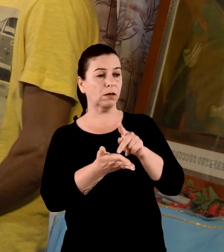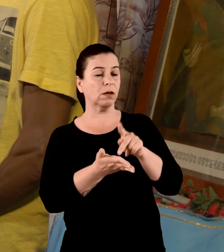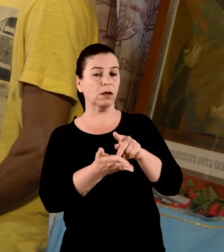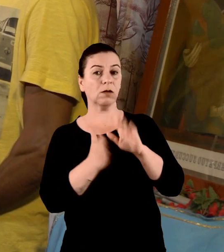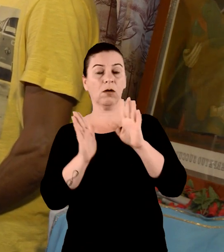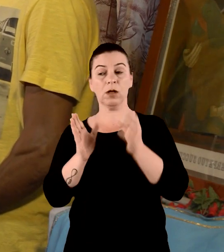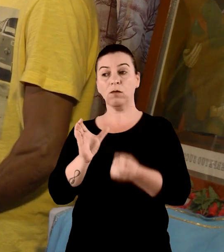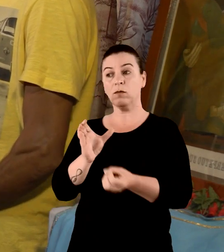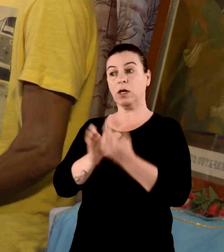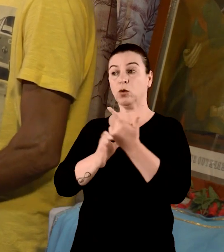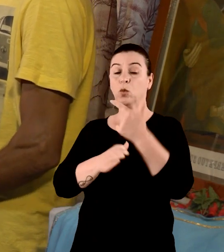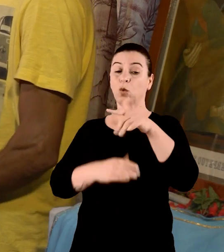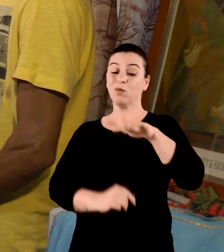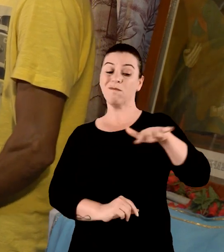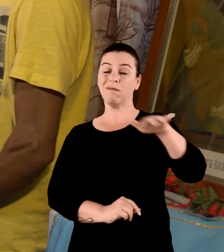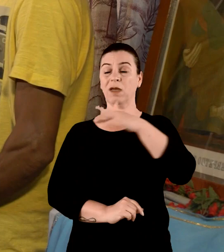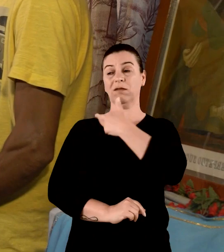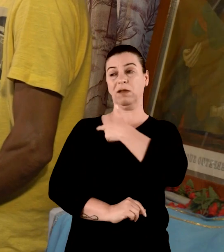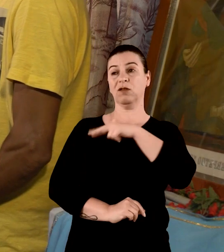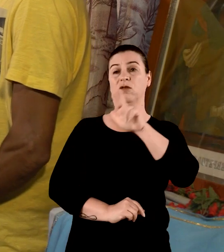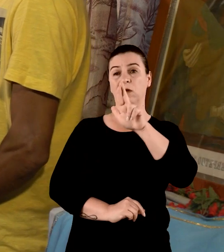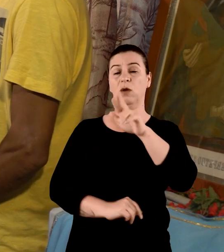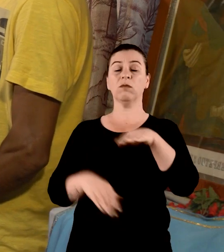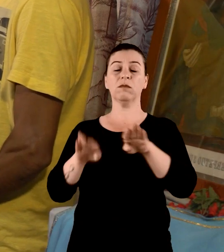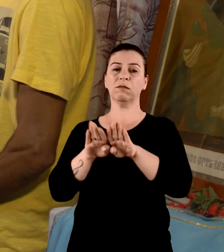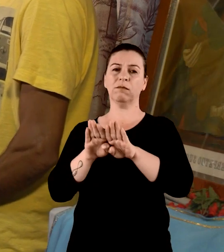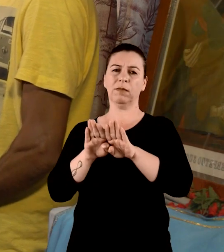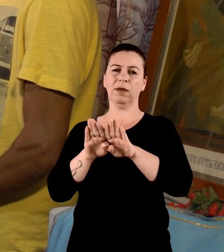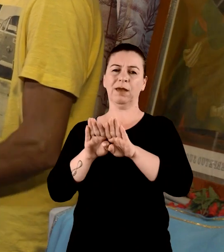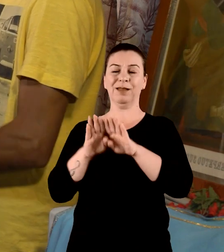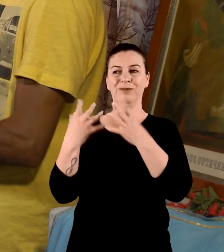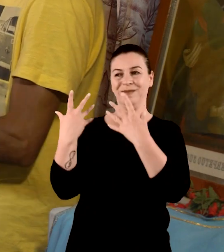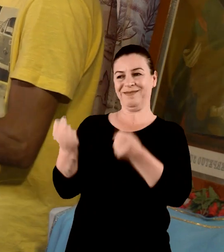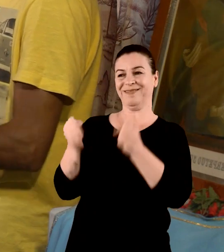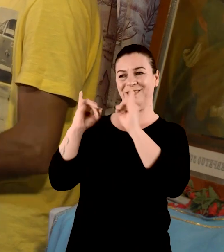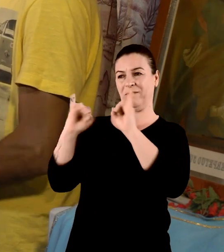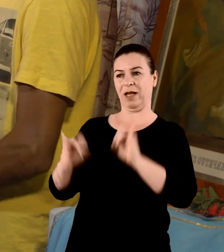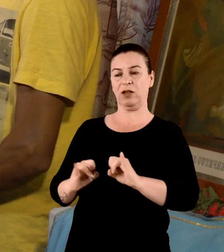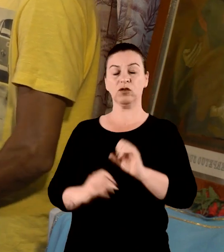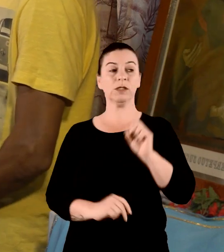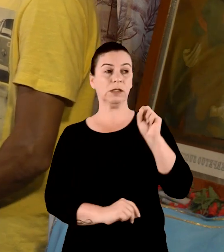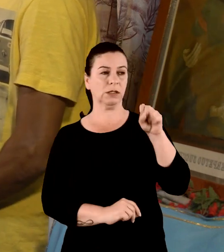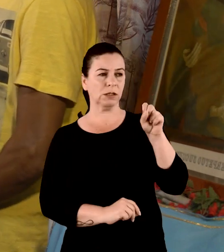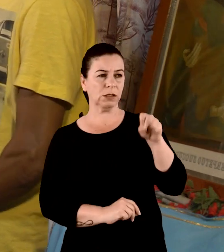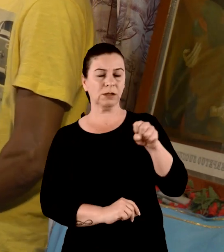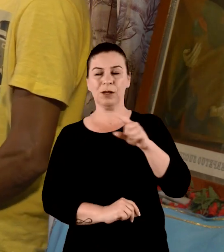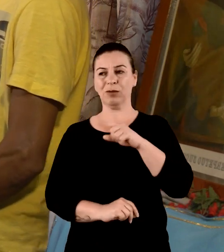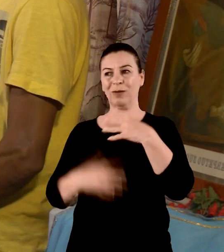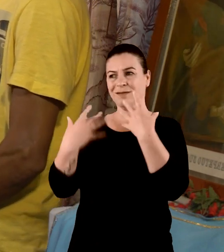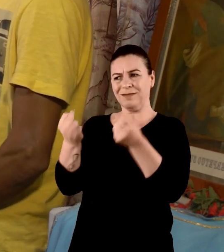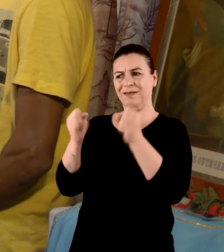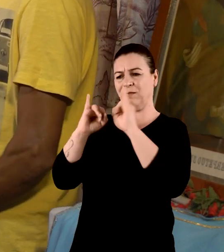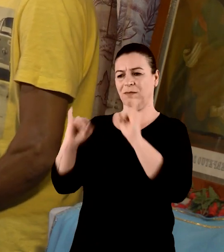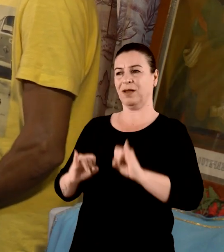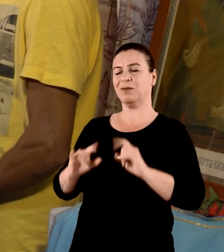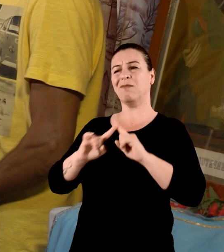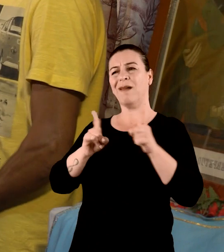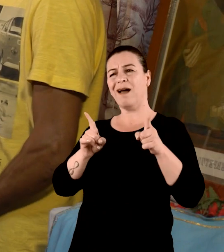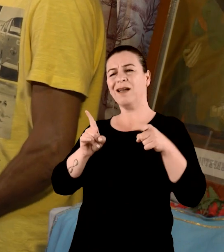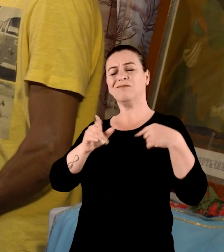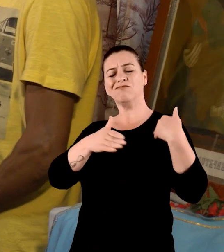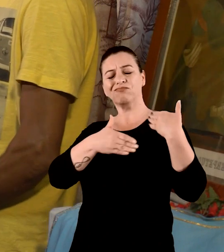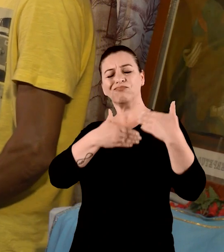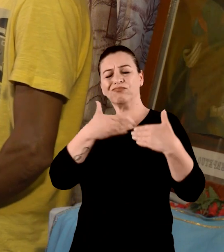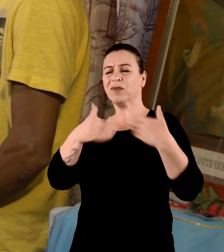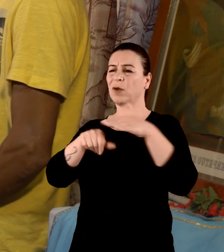Né, eu, por exemplo, fui criado já num outro meio religioso, né, que inclusive condena imagens. Sim. Né? Que condena imagens. Uhum. Mas